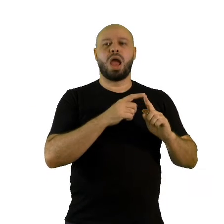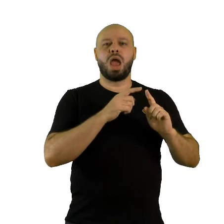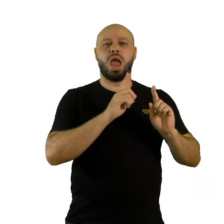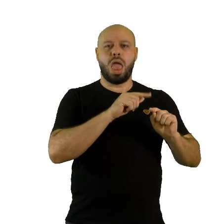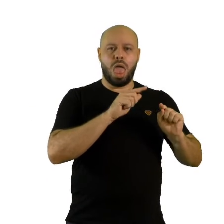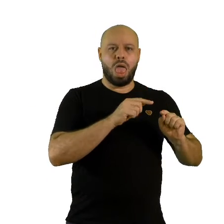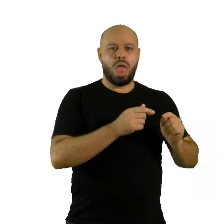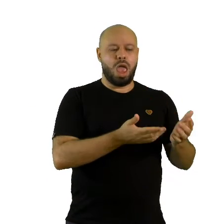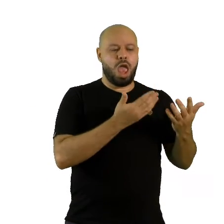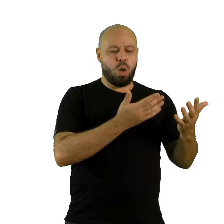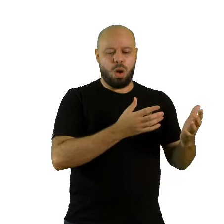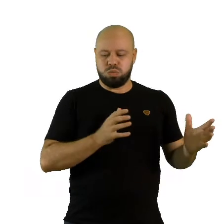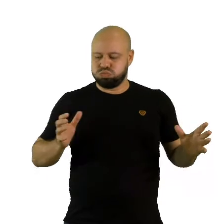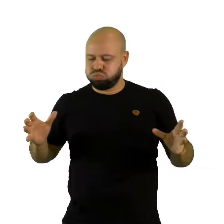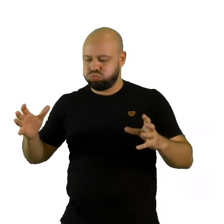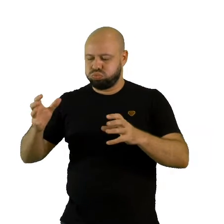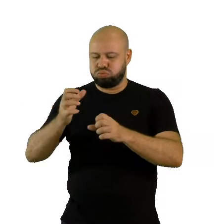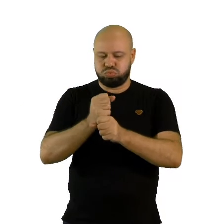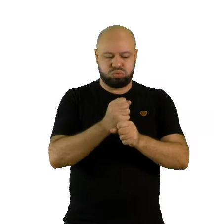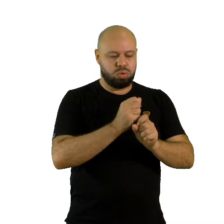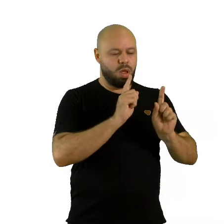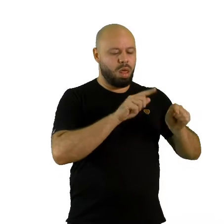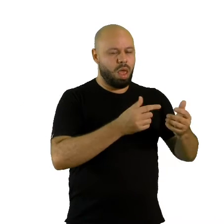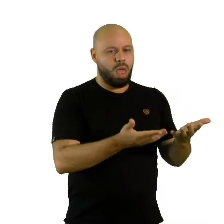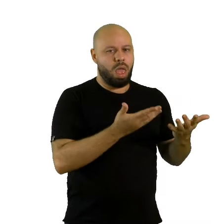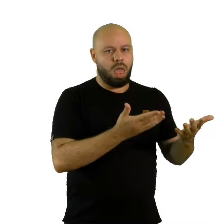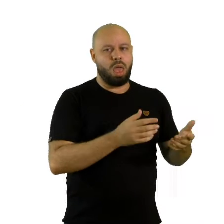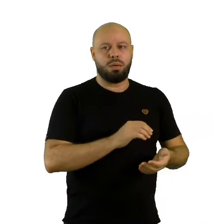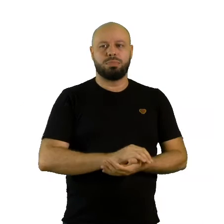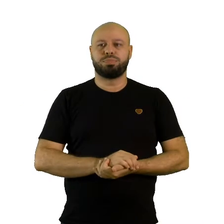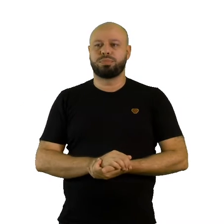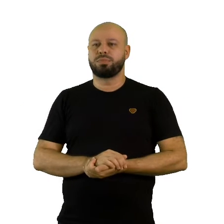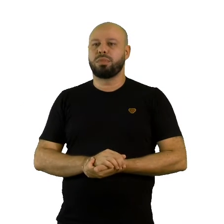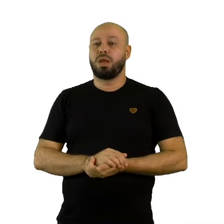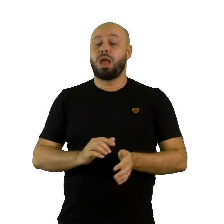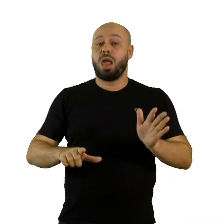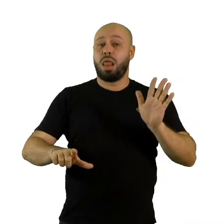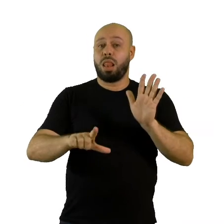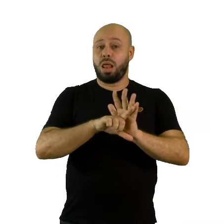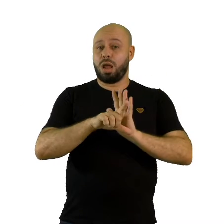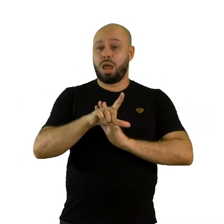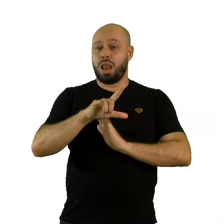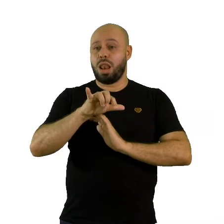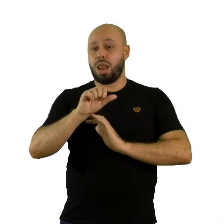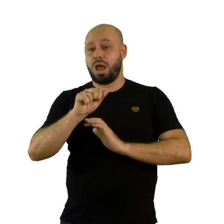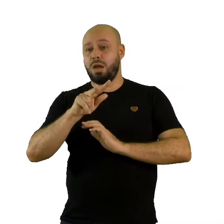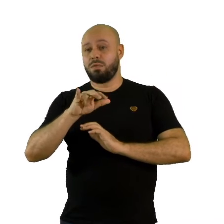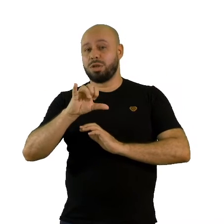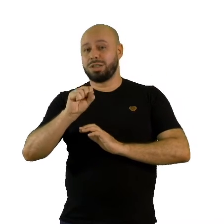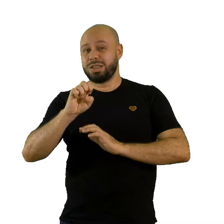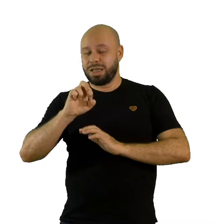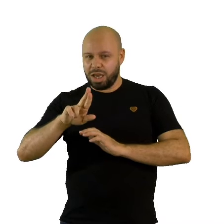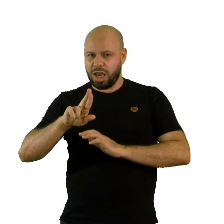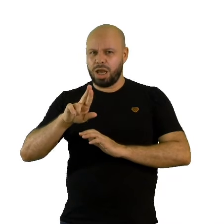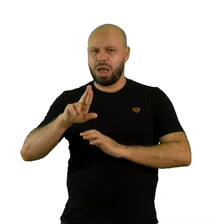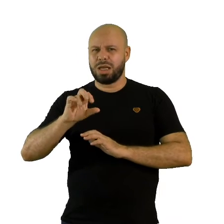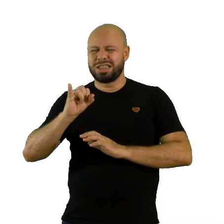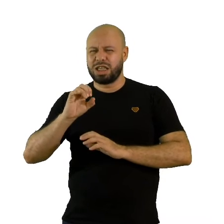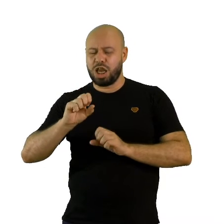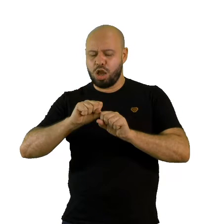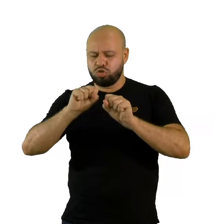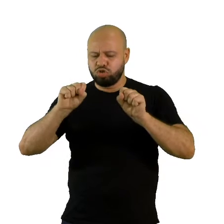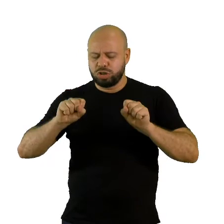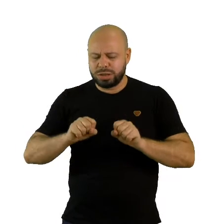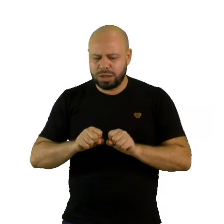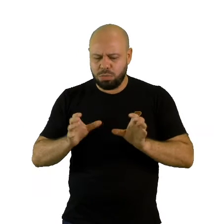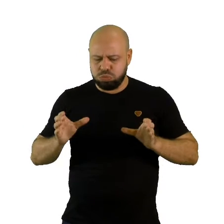peso. Essa é a lei de conservação de massa de Lavoisier, que significa que se eu estou em um sistema fechado, a quantidade do